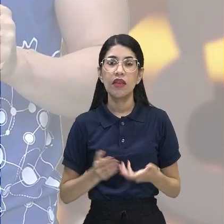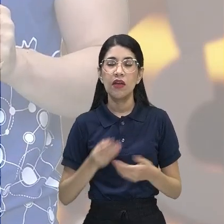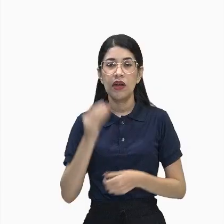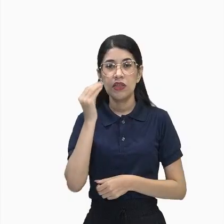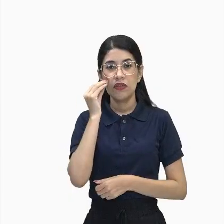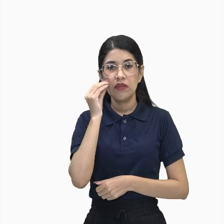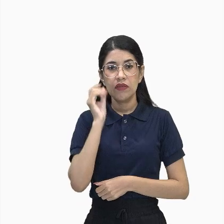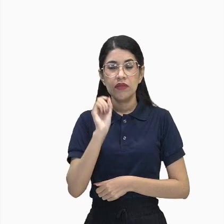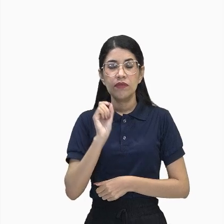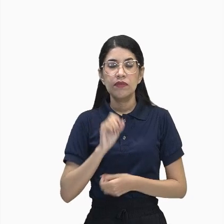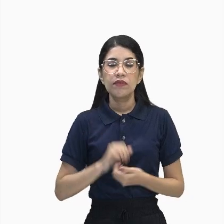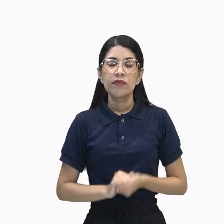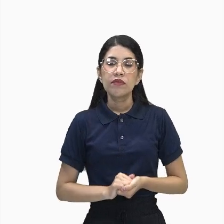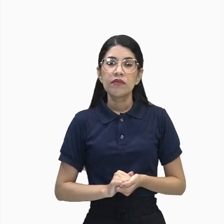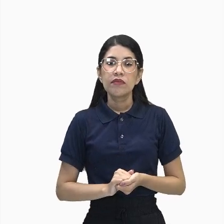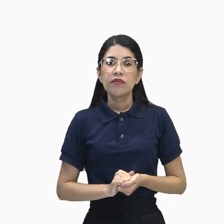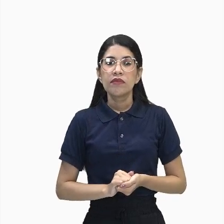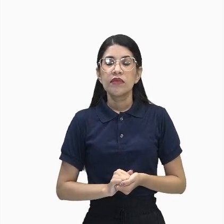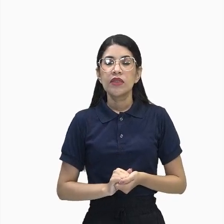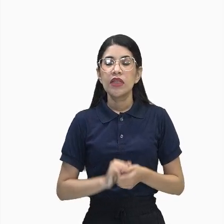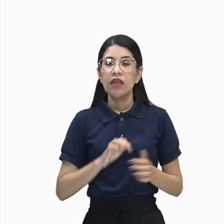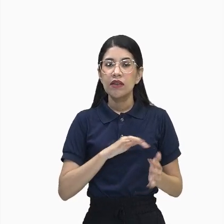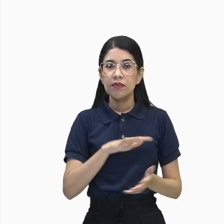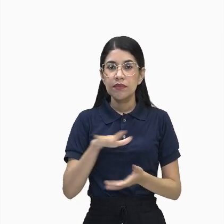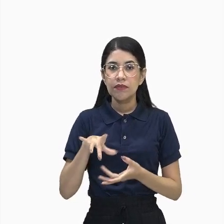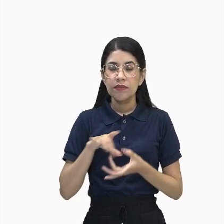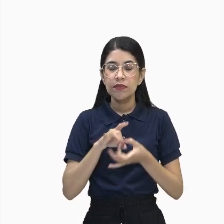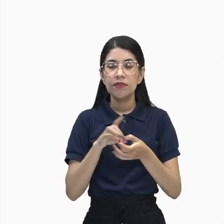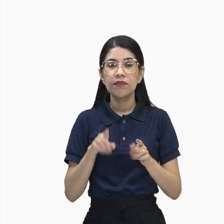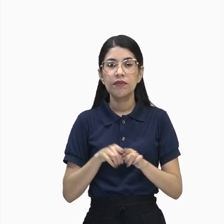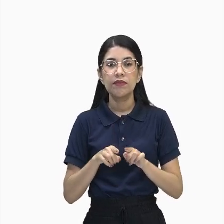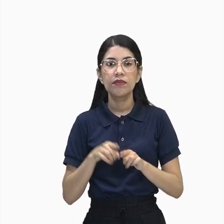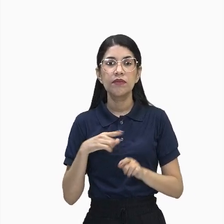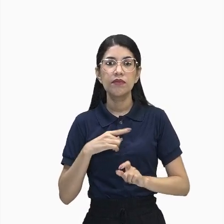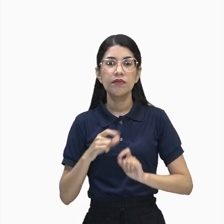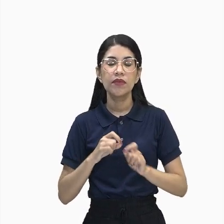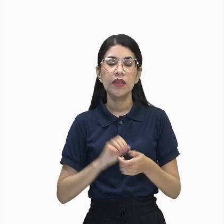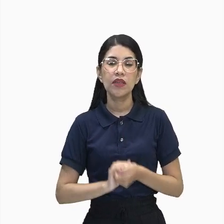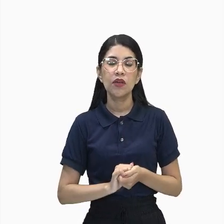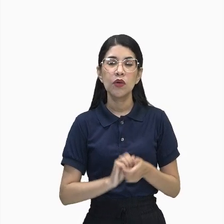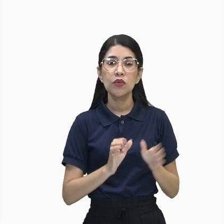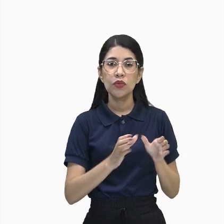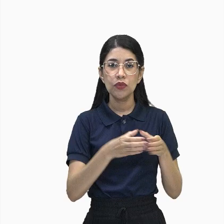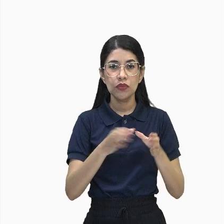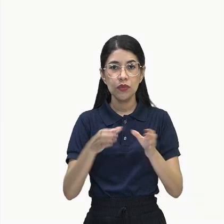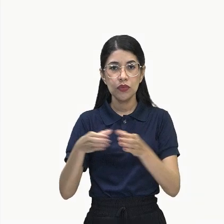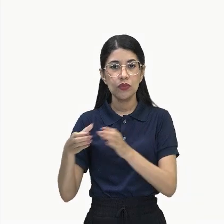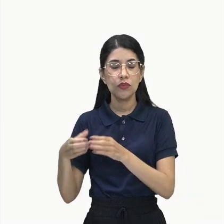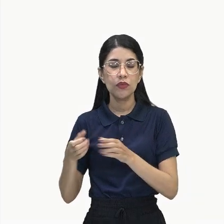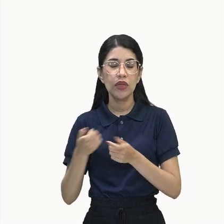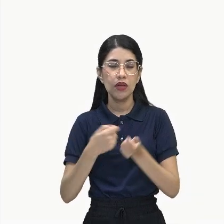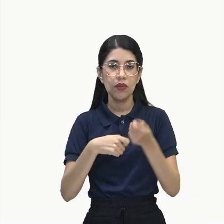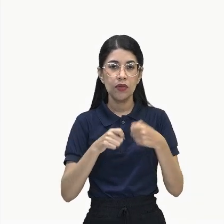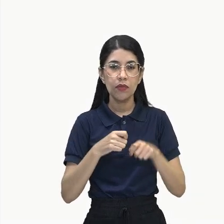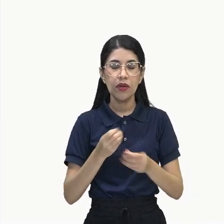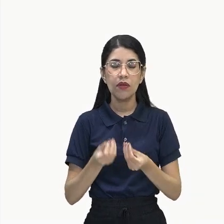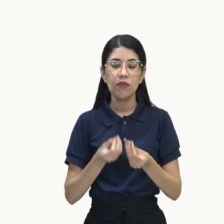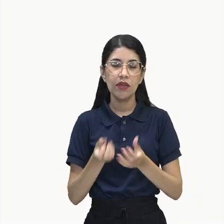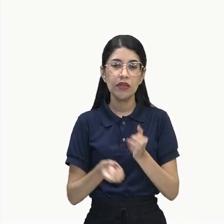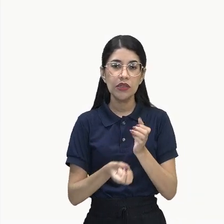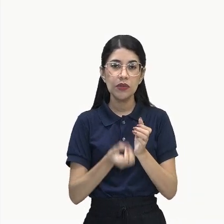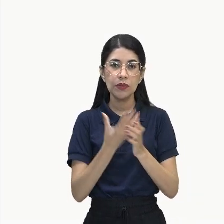verificar que a gente tem, a partir da globalização, o aparecimento dos blocos econômicos. Então, formam-se ali os